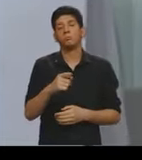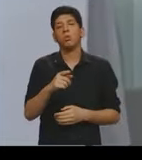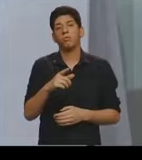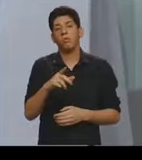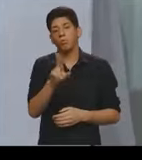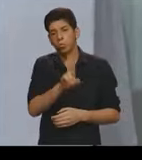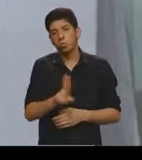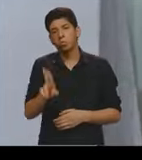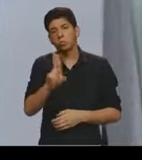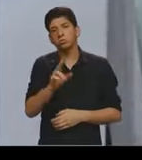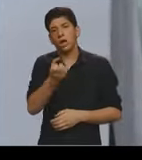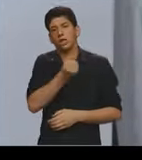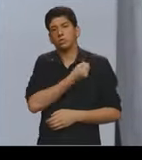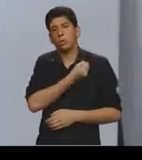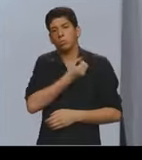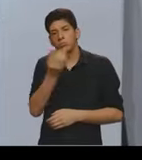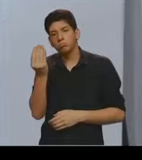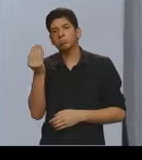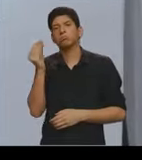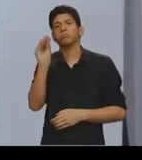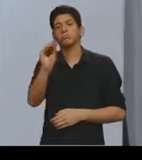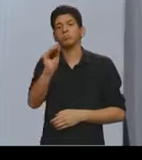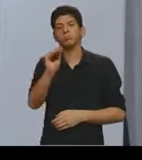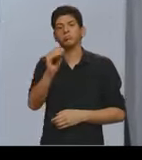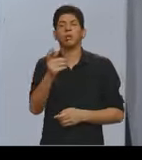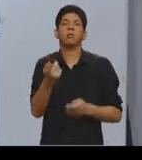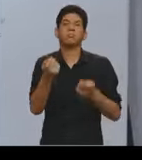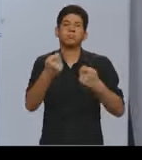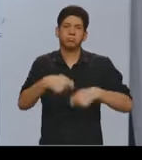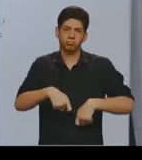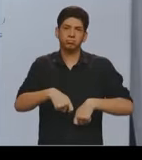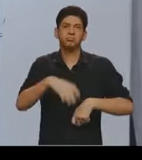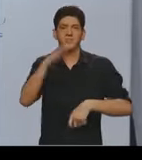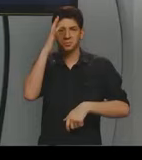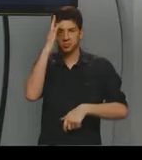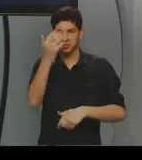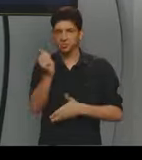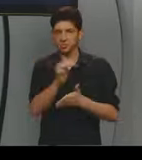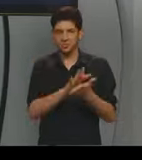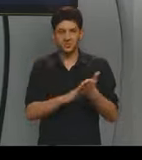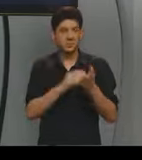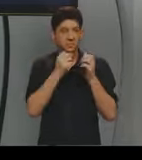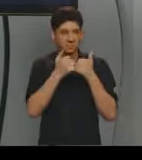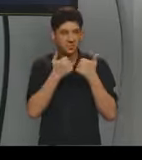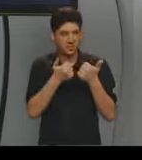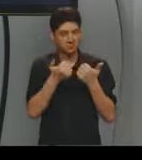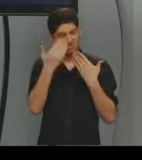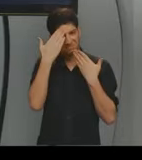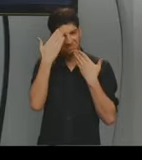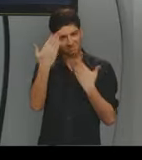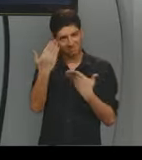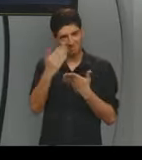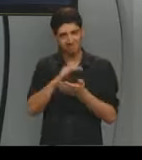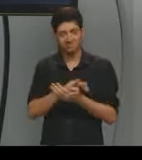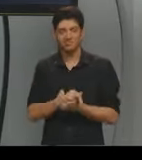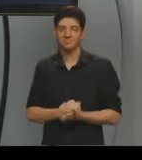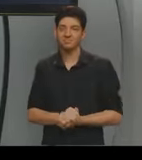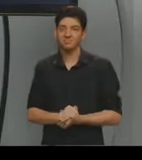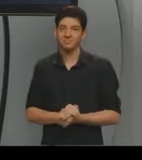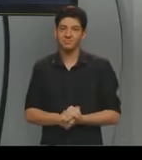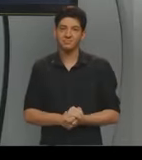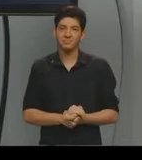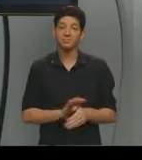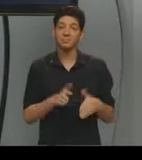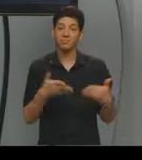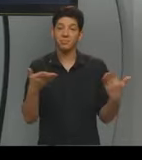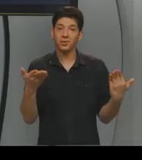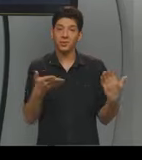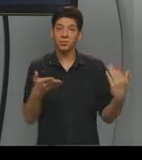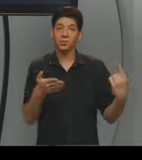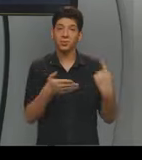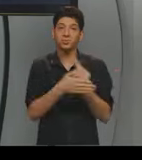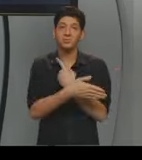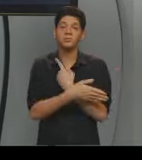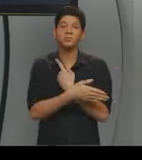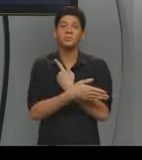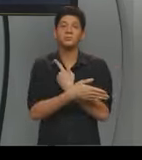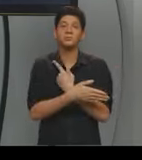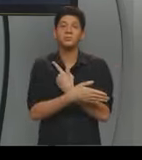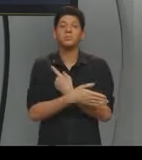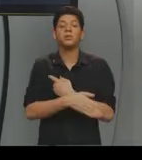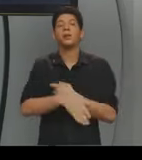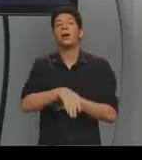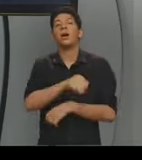números, para poder resolver. Ok? Muito obrigada. Muito obrigada. Agora, a nossa próxima pergunta veio